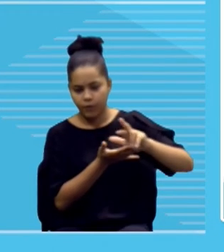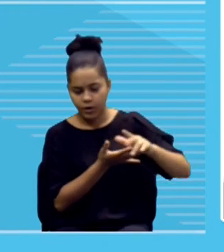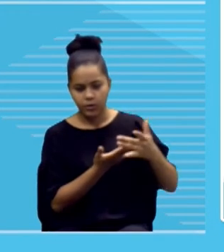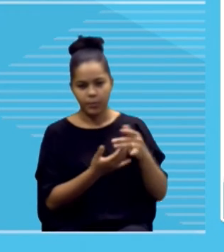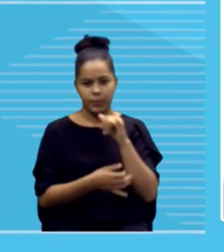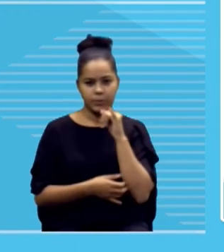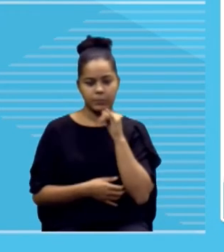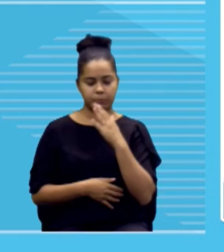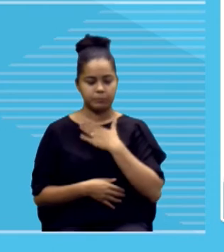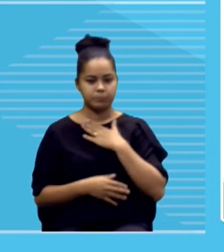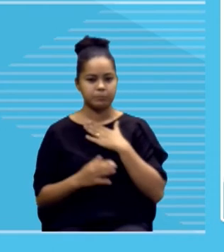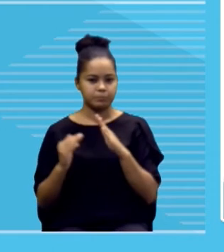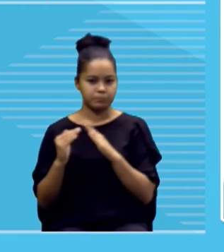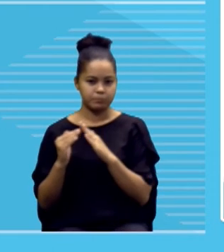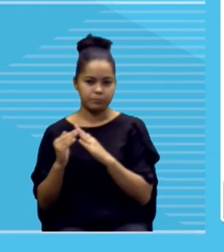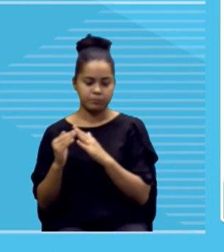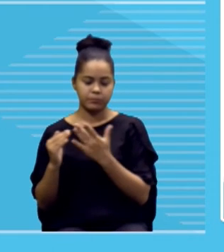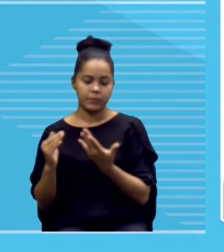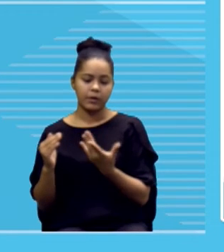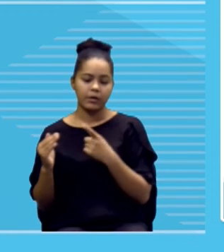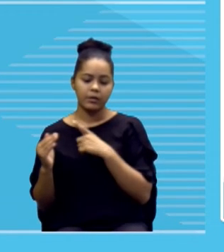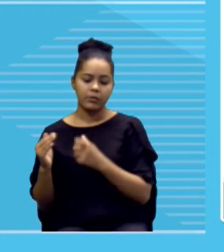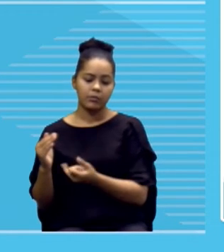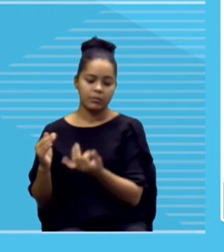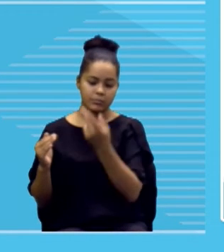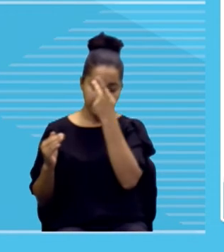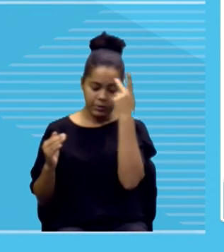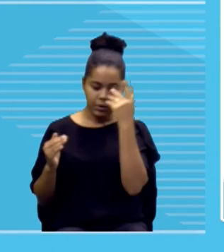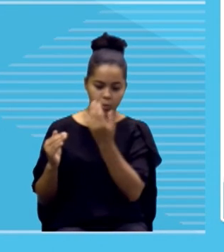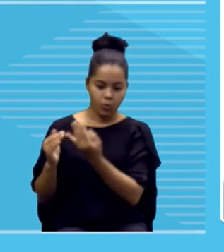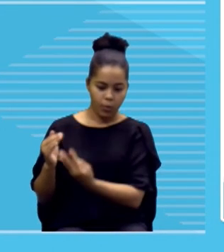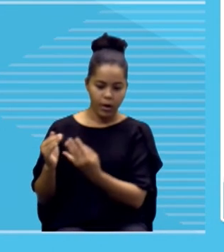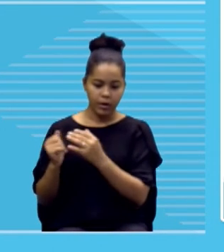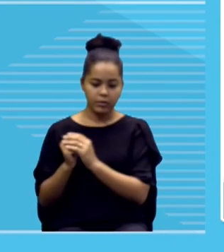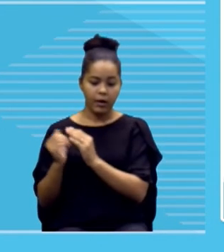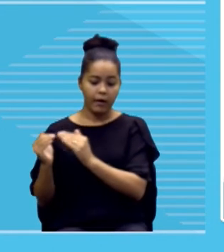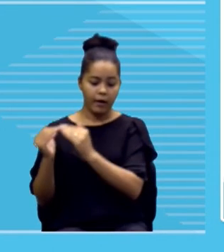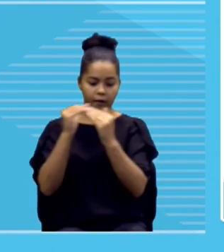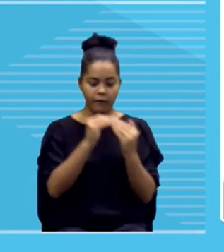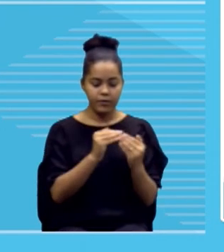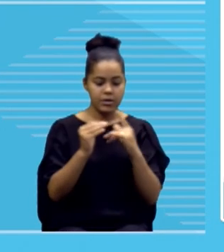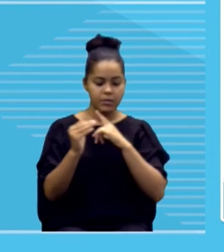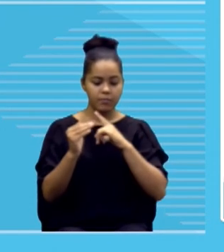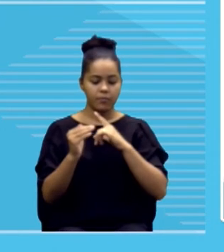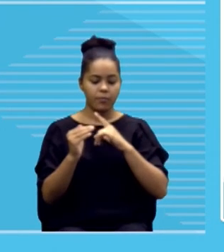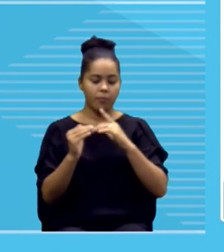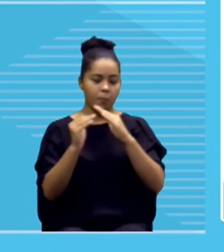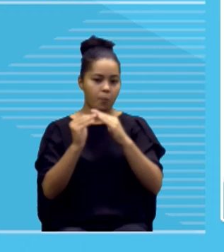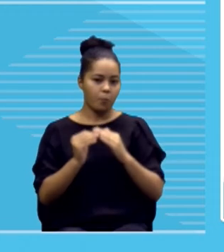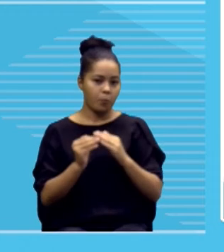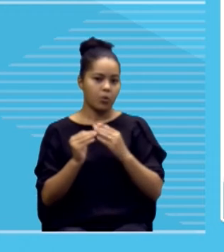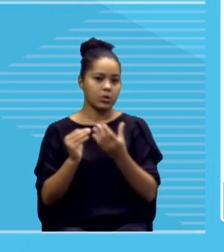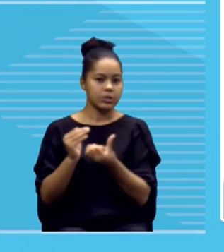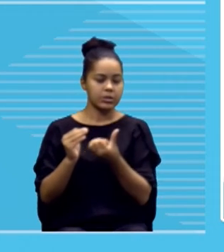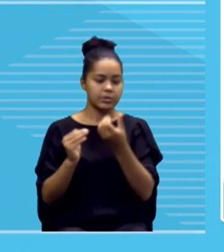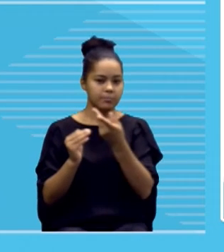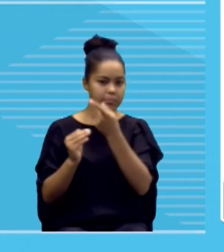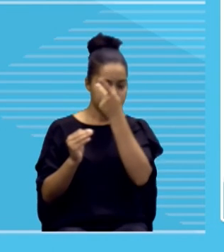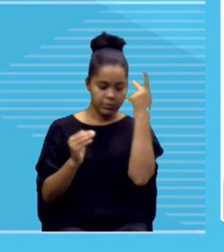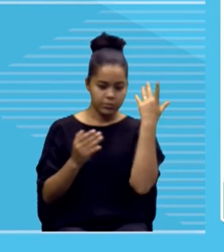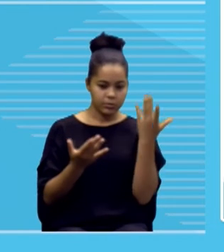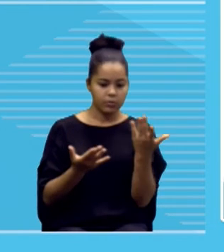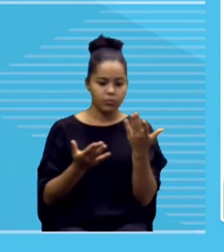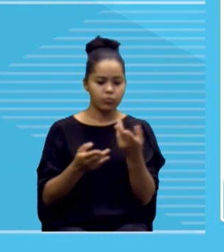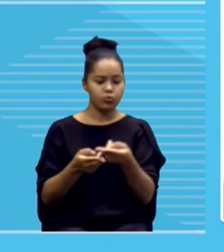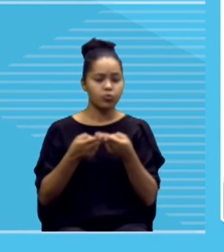4 pessoas. Na casa do meu vizinho moram 2 pessoas. Na casa do meu outro vizinho moram 6 pessoas. E aí, qual casa vai